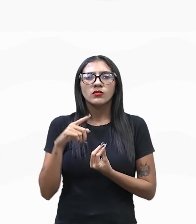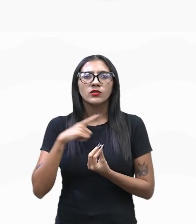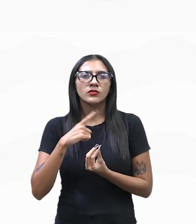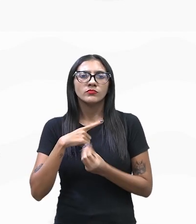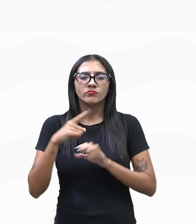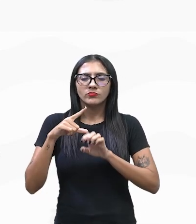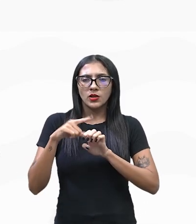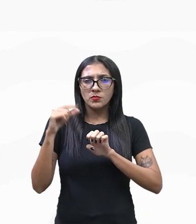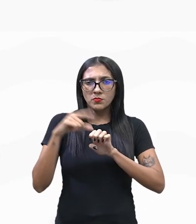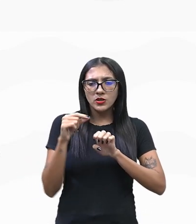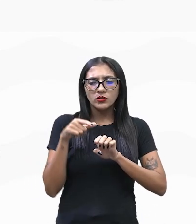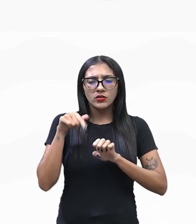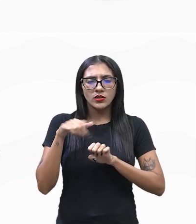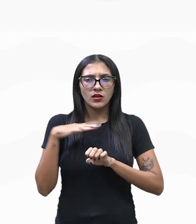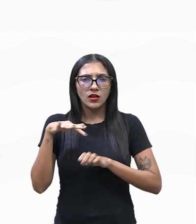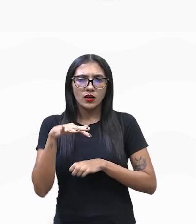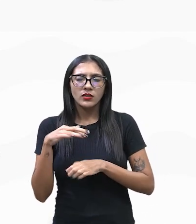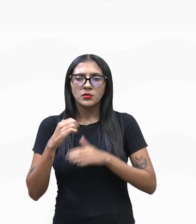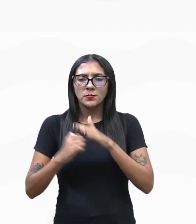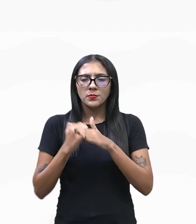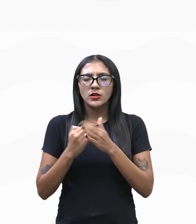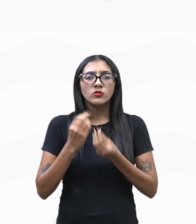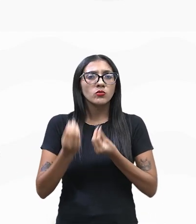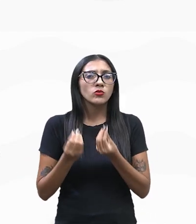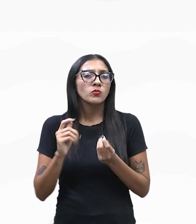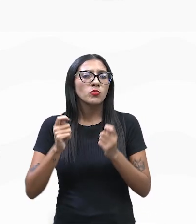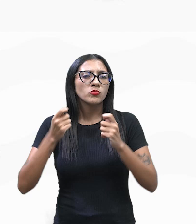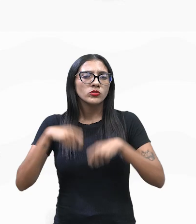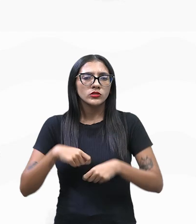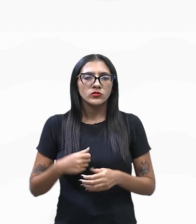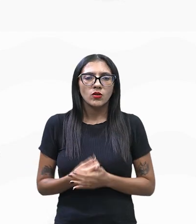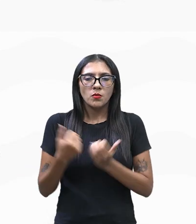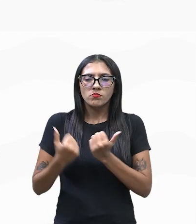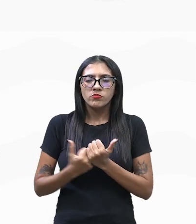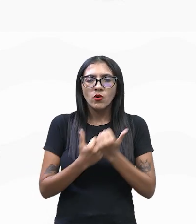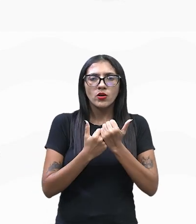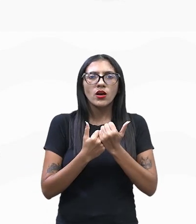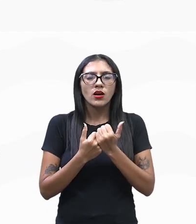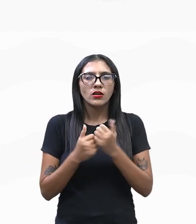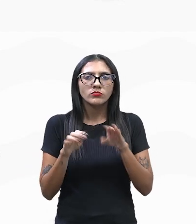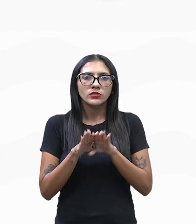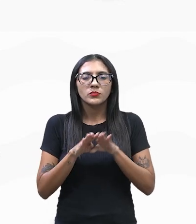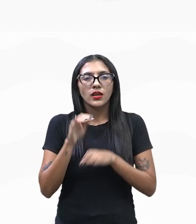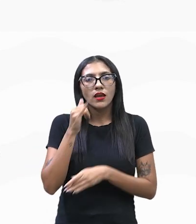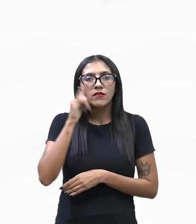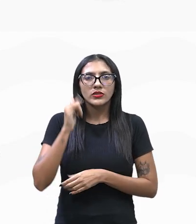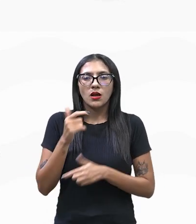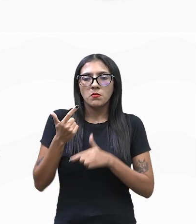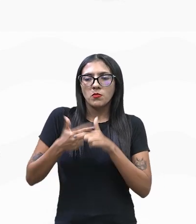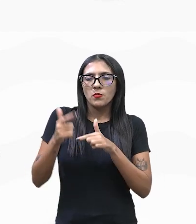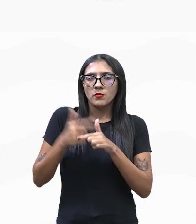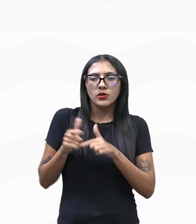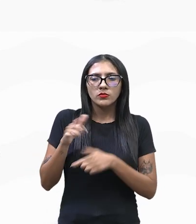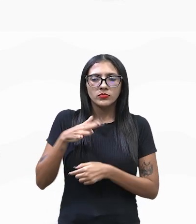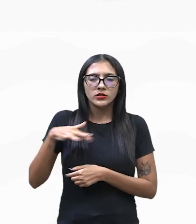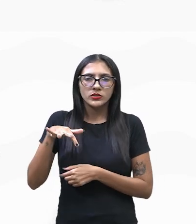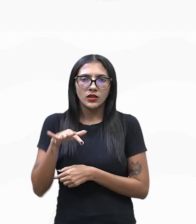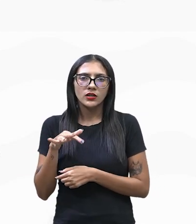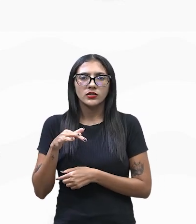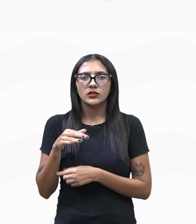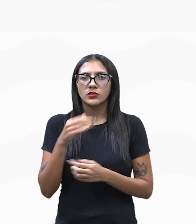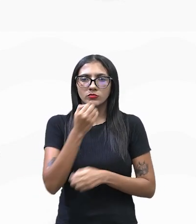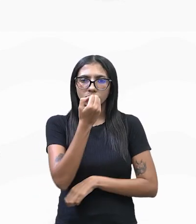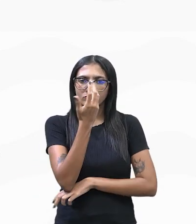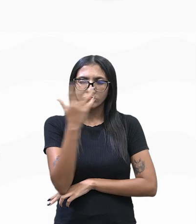dele, o empreendedor, como ele vai trabalhar para ajudar a não danificar mais ainda o ambiente, né?